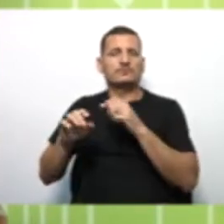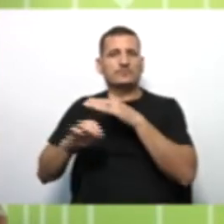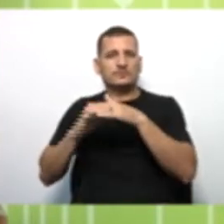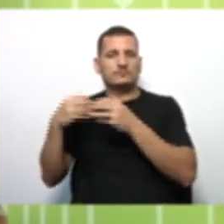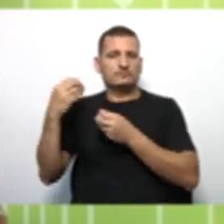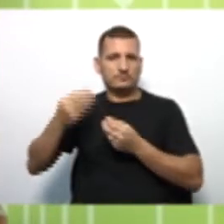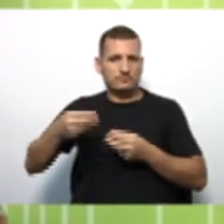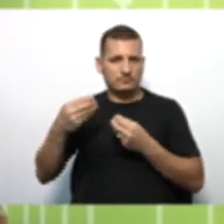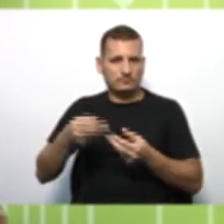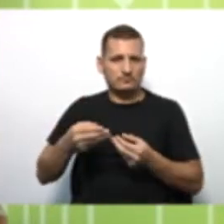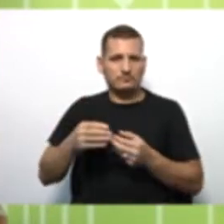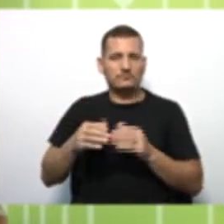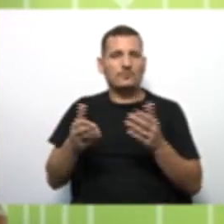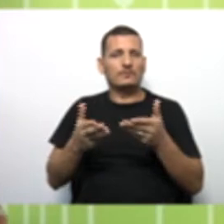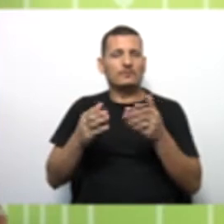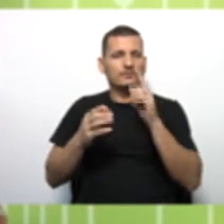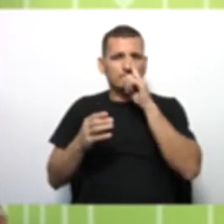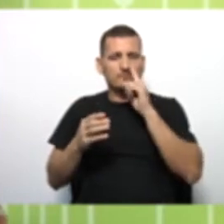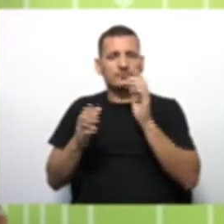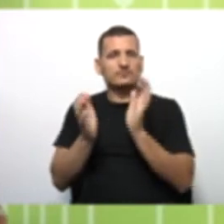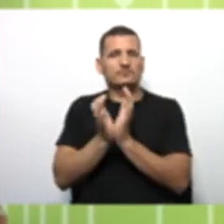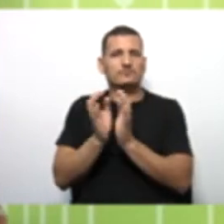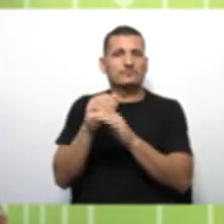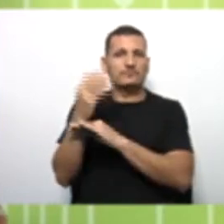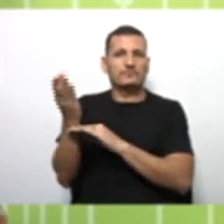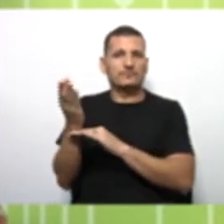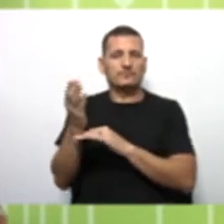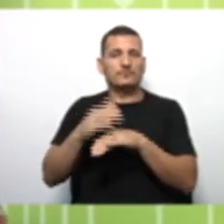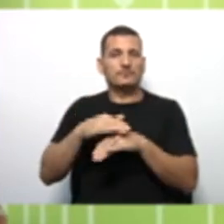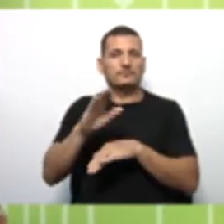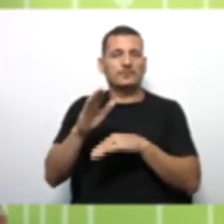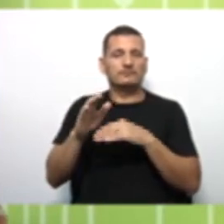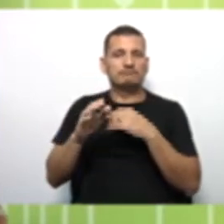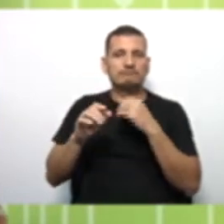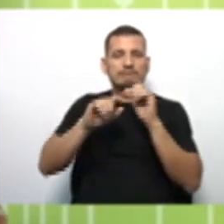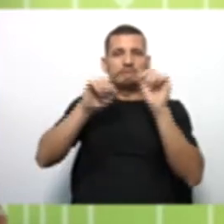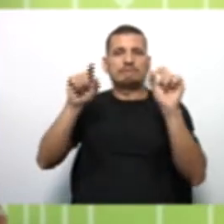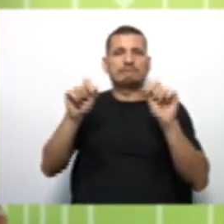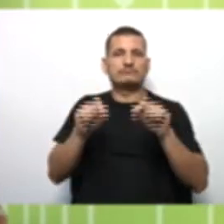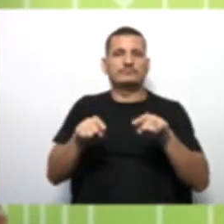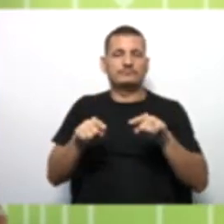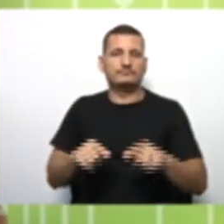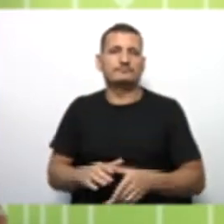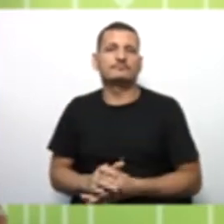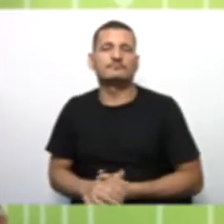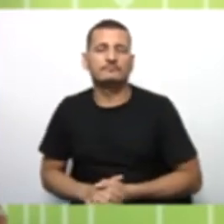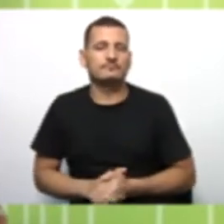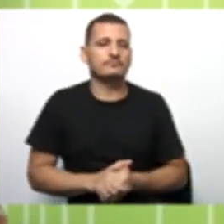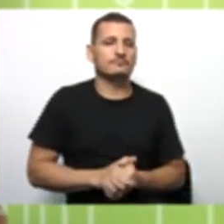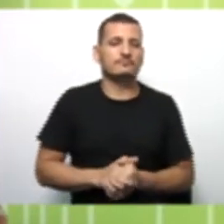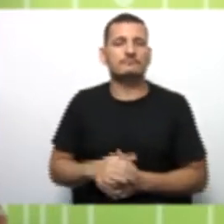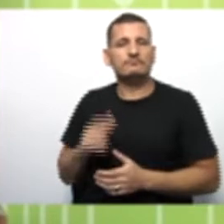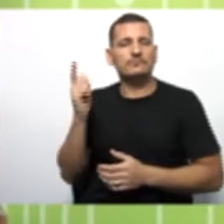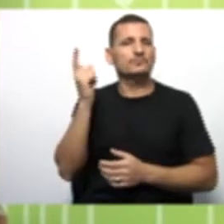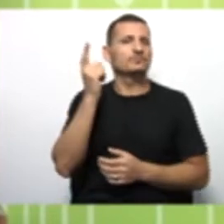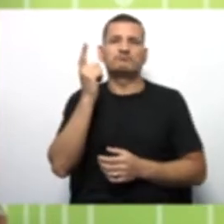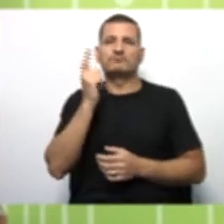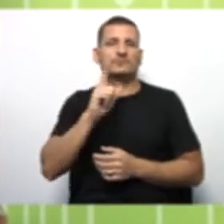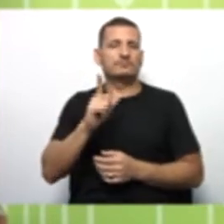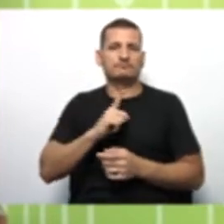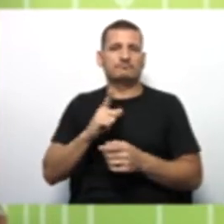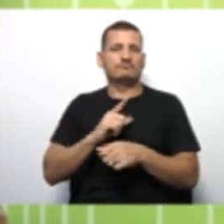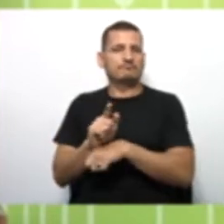da minha cooperativa, eu posso ajustar isso de uma outra forma. Faço convenções, faço reuniões. Custos, se eu não tenho